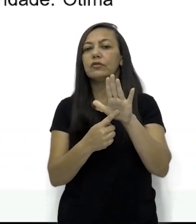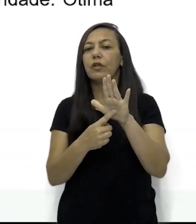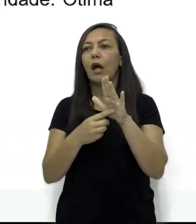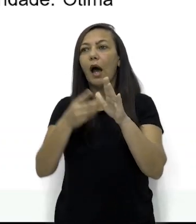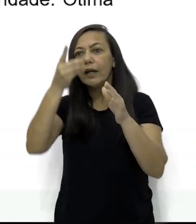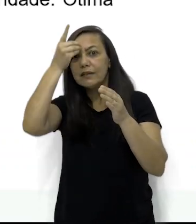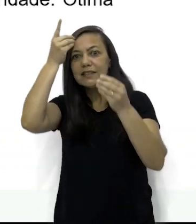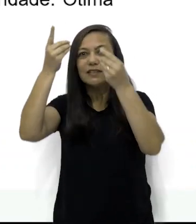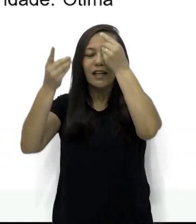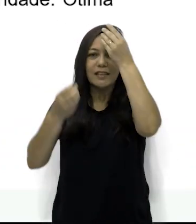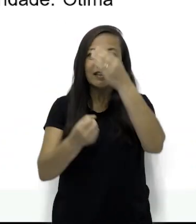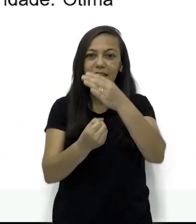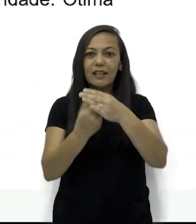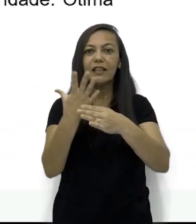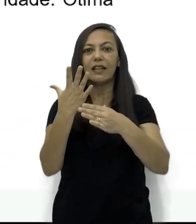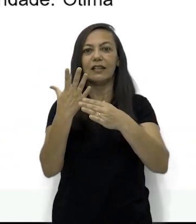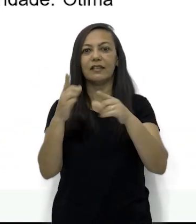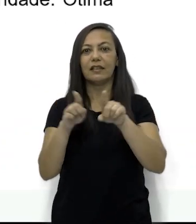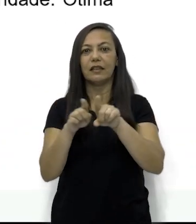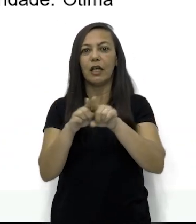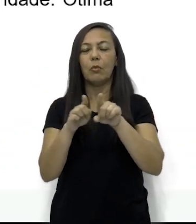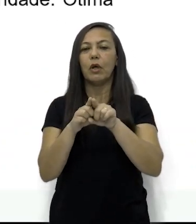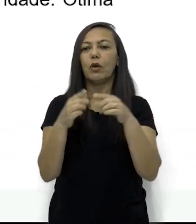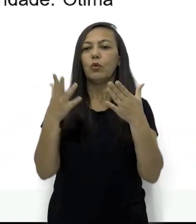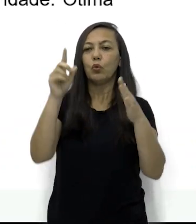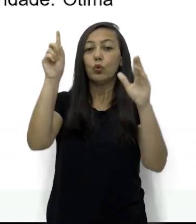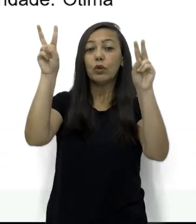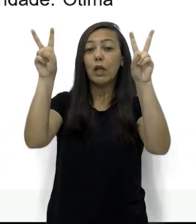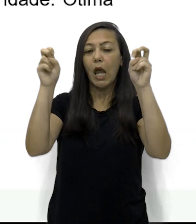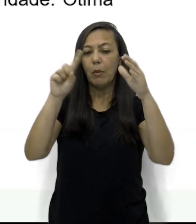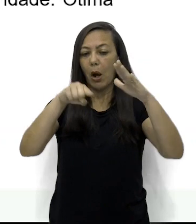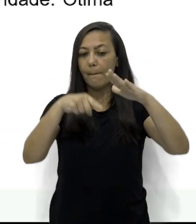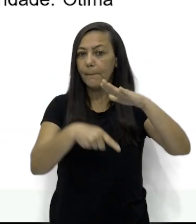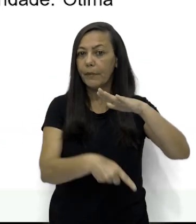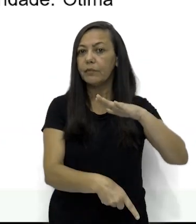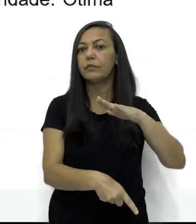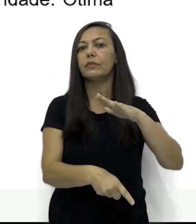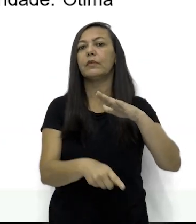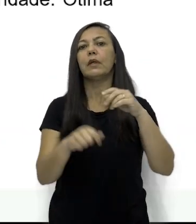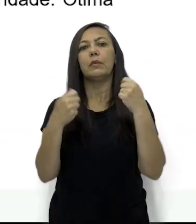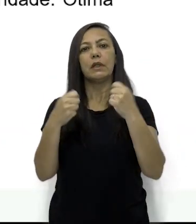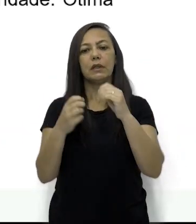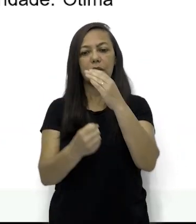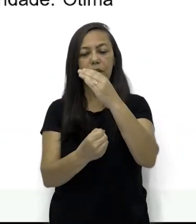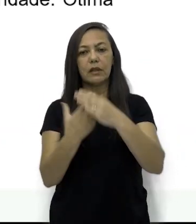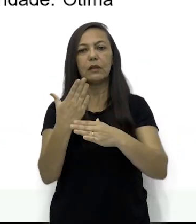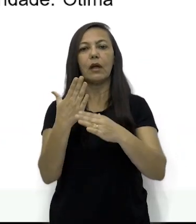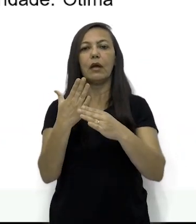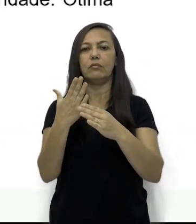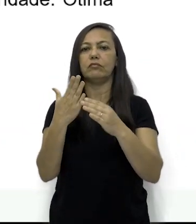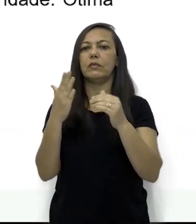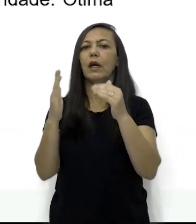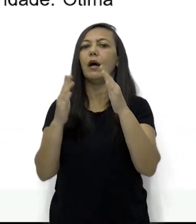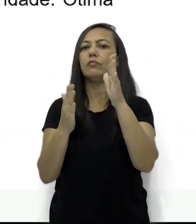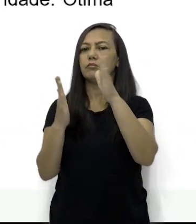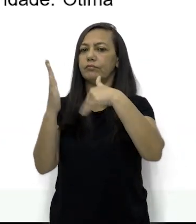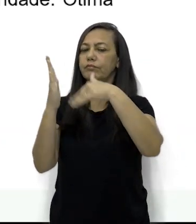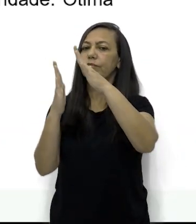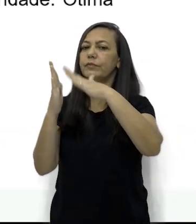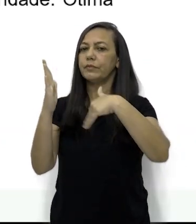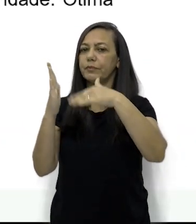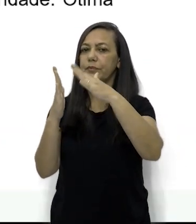vocês na criatividade, o aprofundamento no tema. Tudo isso vocês devem considerar na criação dessa pintura, tá